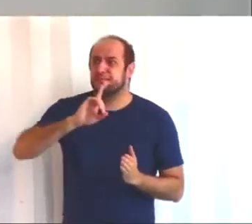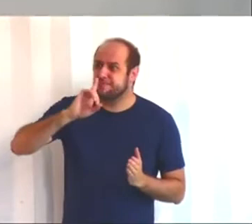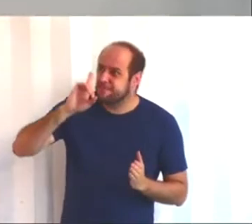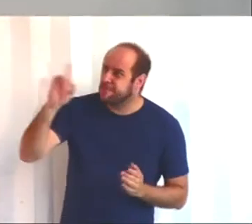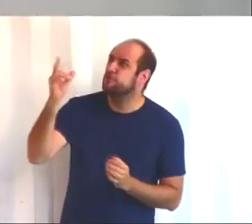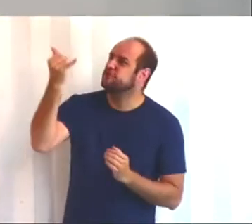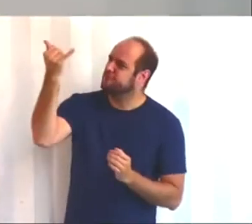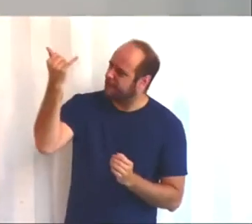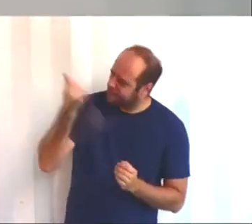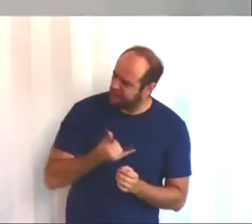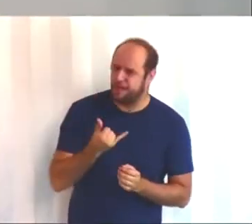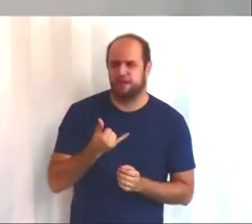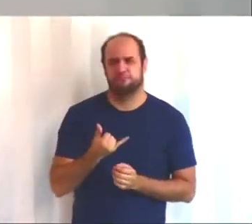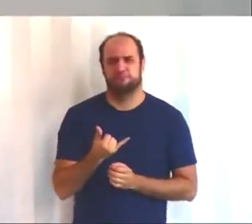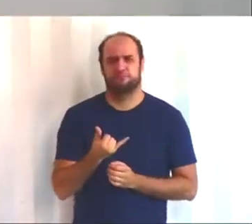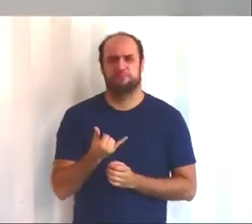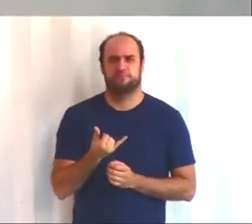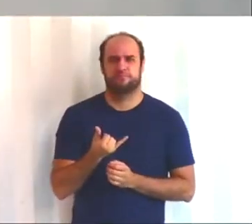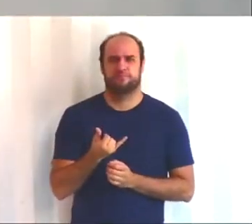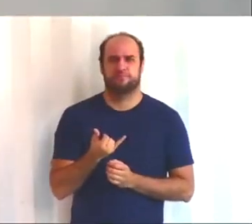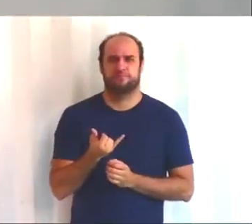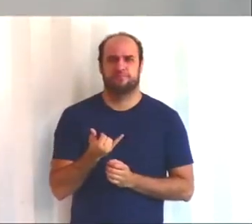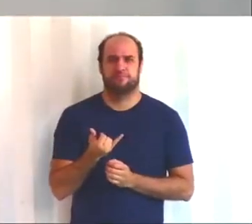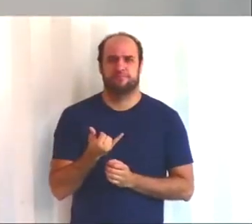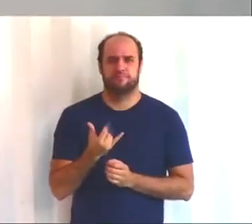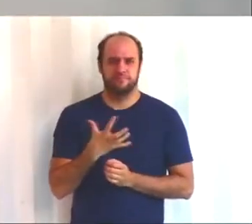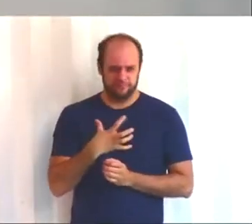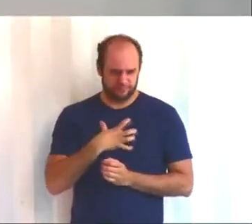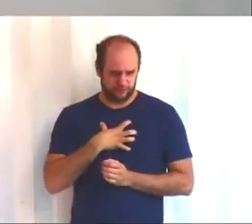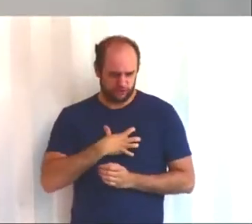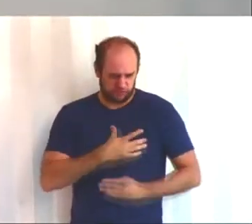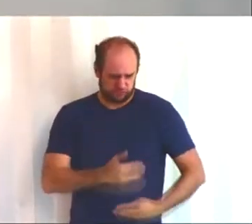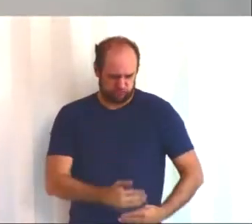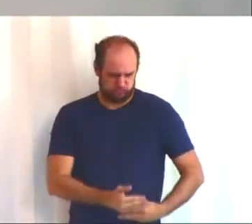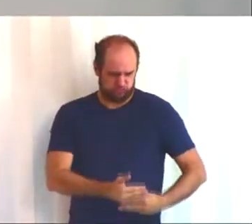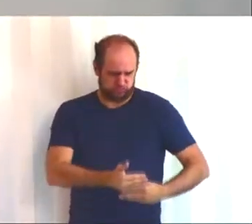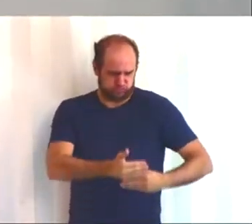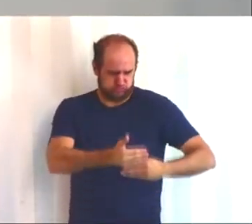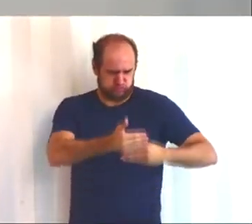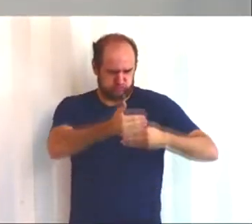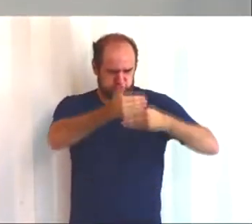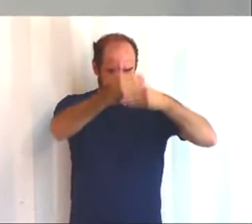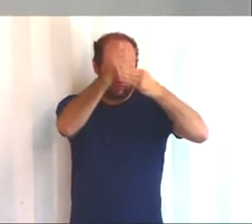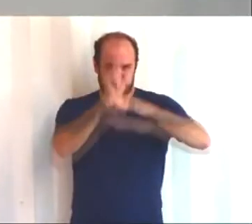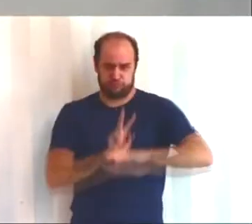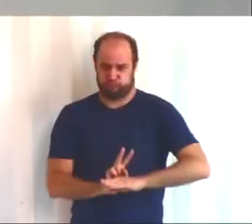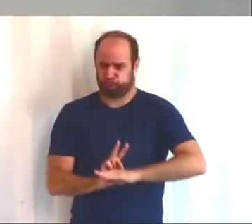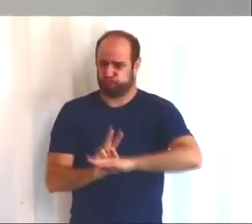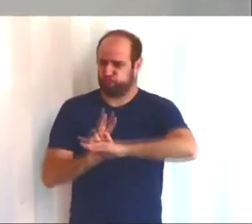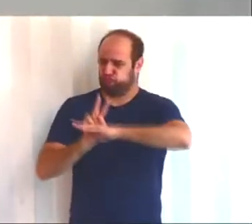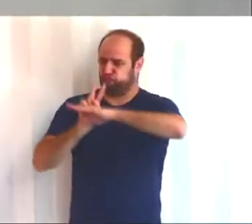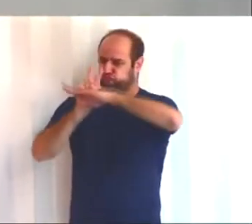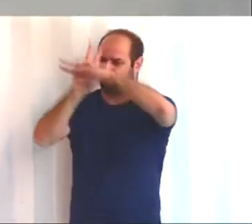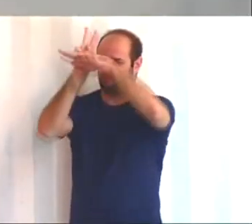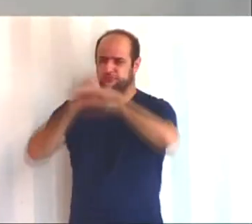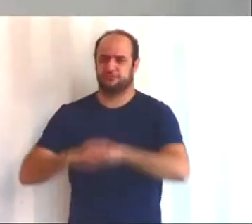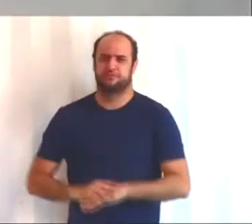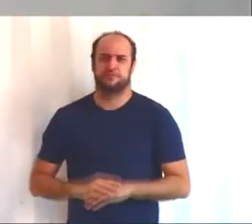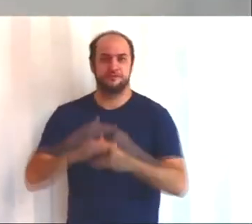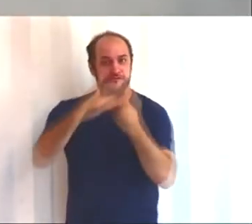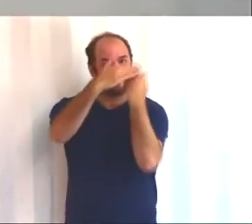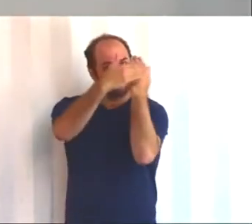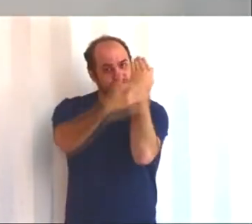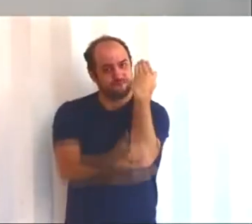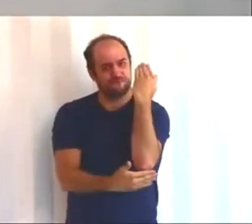Deus para nós, um escudo se levanta, um escudo de proteção se levanta. Quando a palavra não é isso para